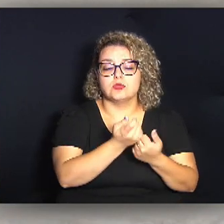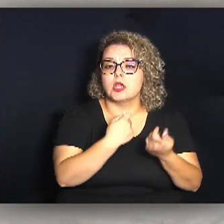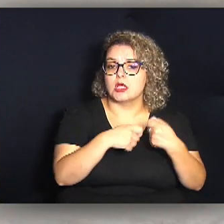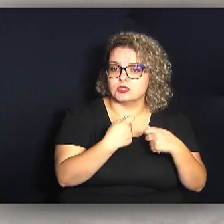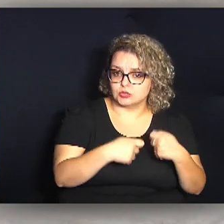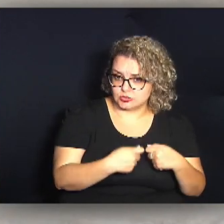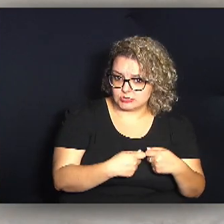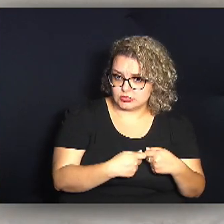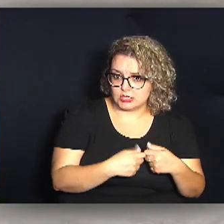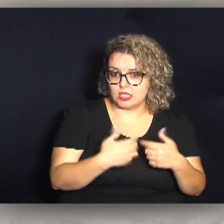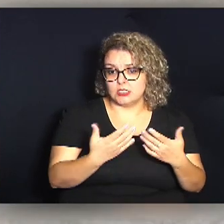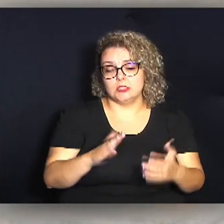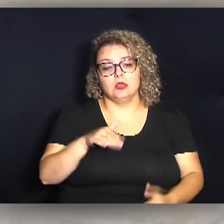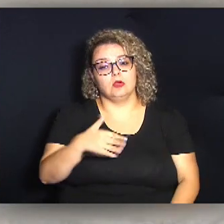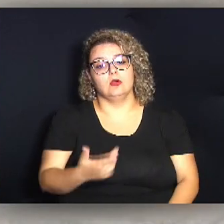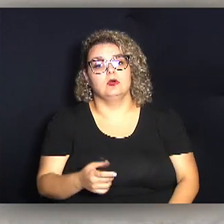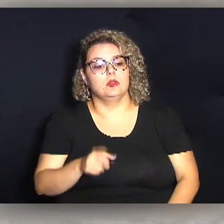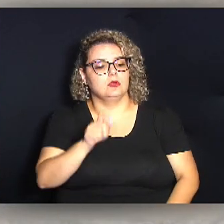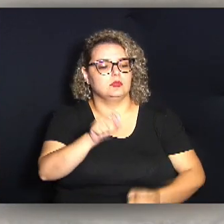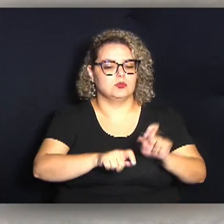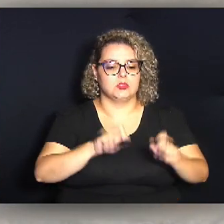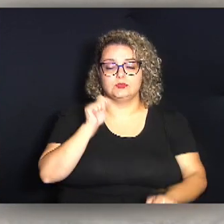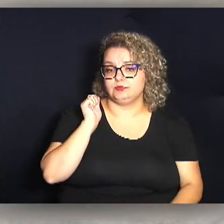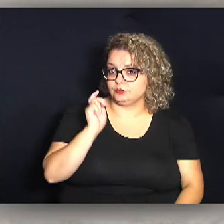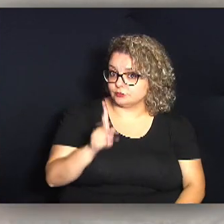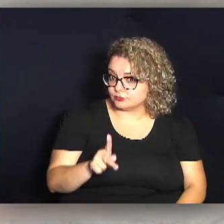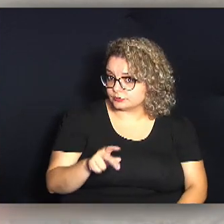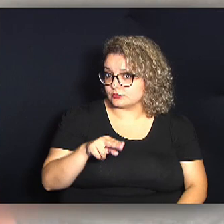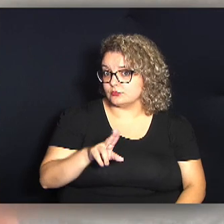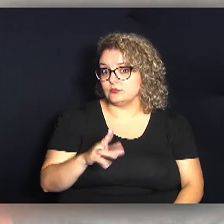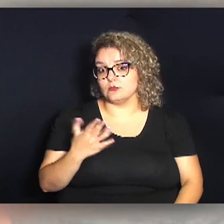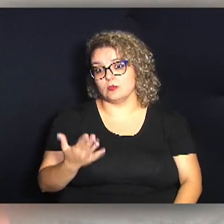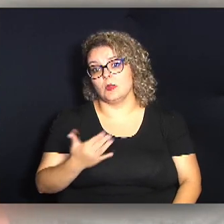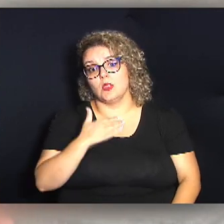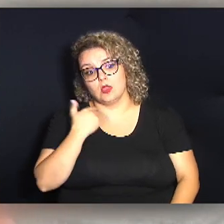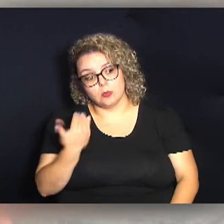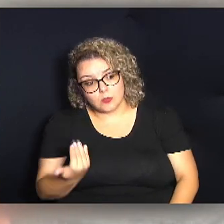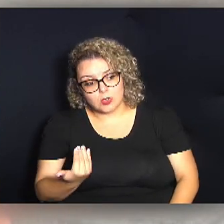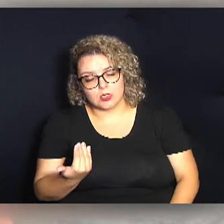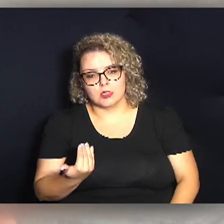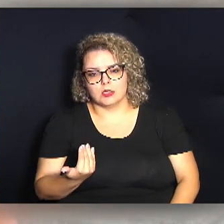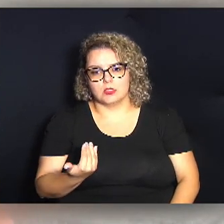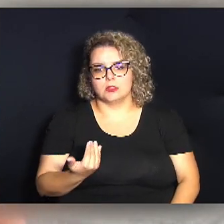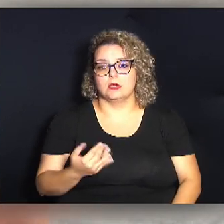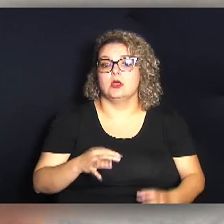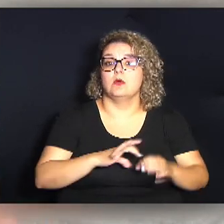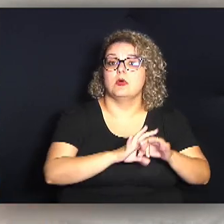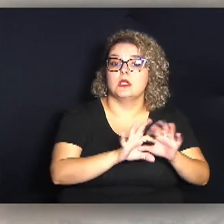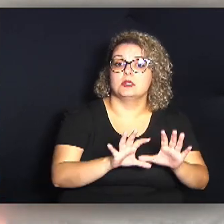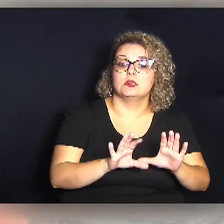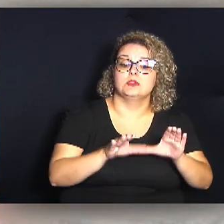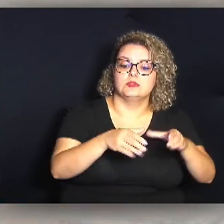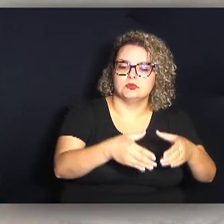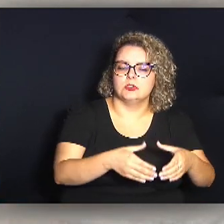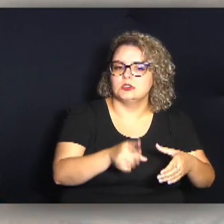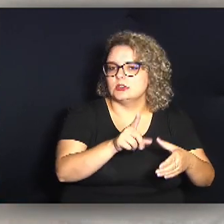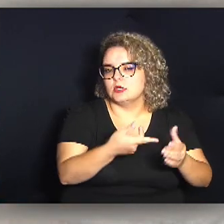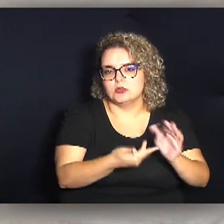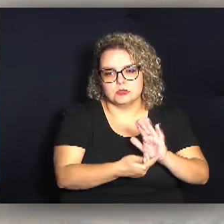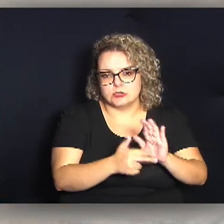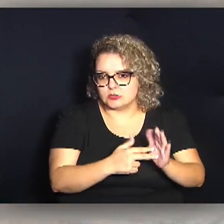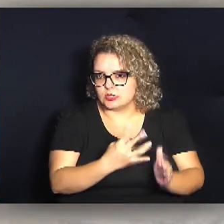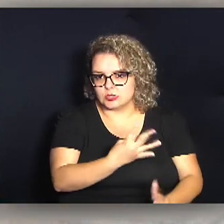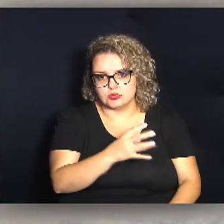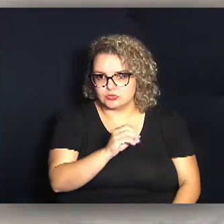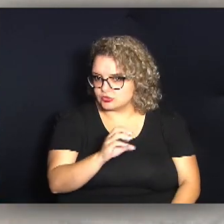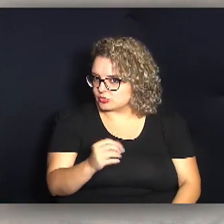administrativos. Então, quando a pessoa aposenta ou a pessoa vem a falhar, ela está já deixando uma prateleira. Não quer dizer que os 400